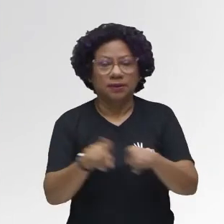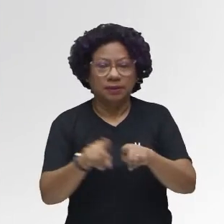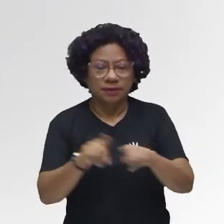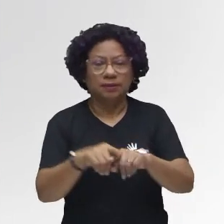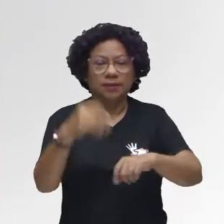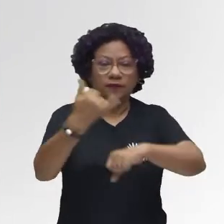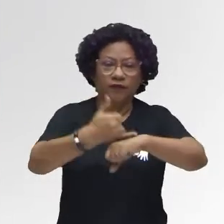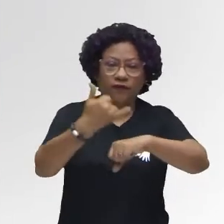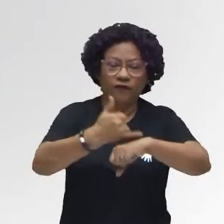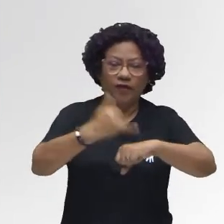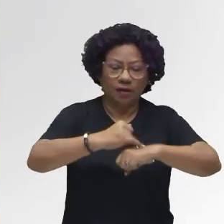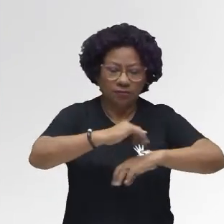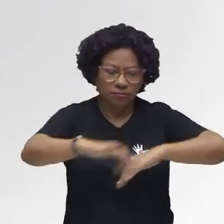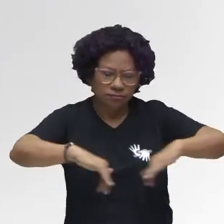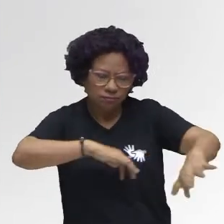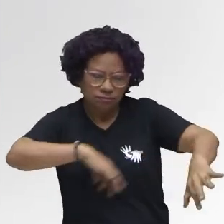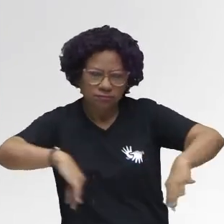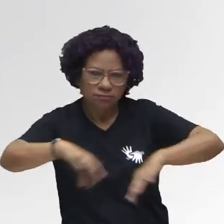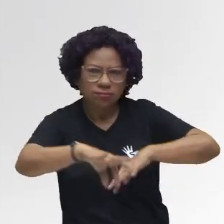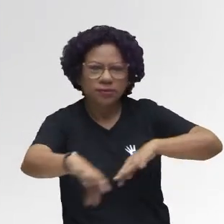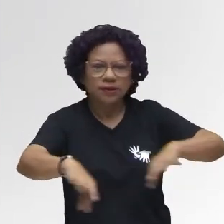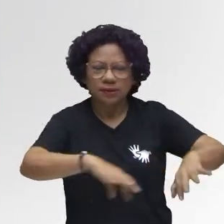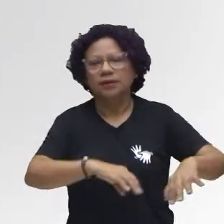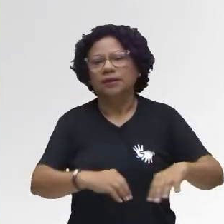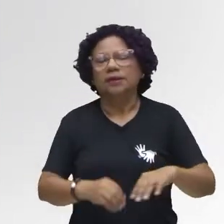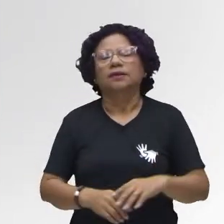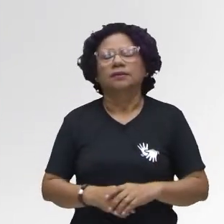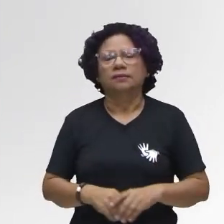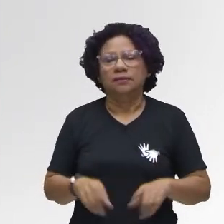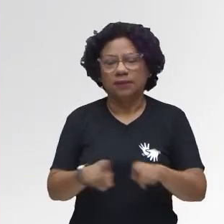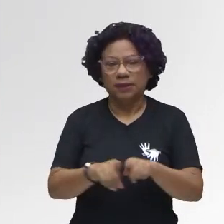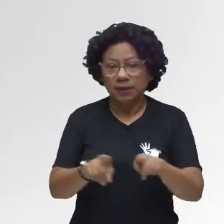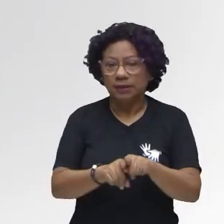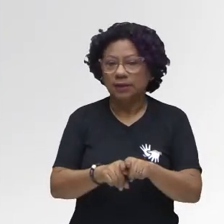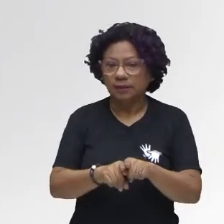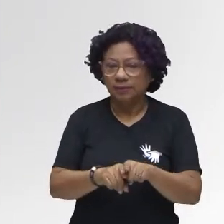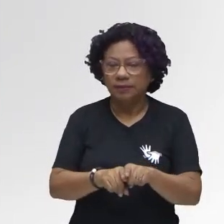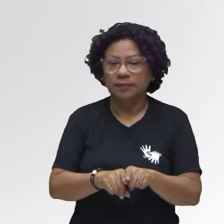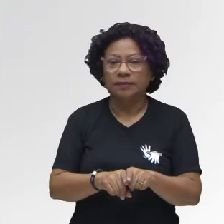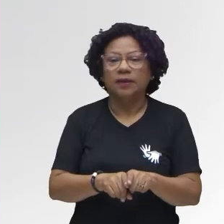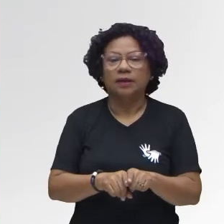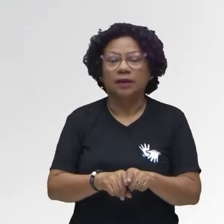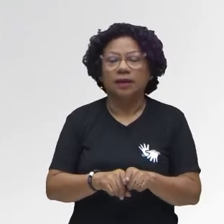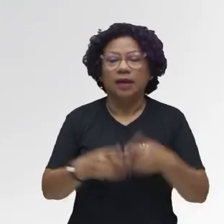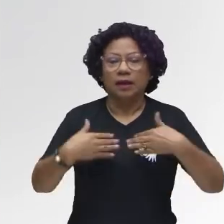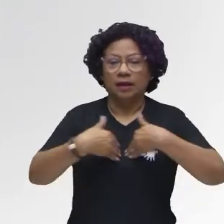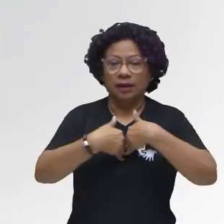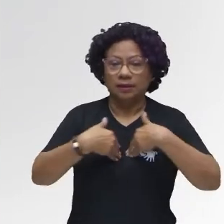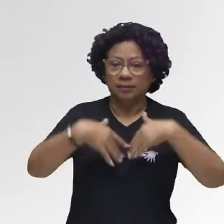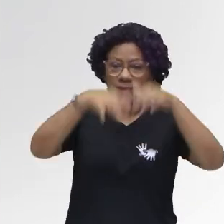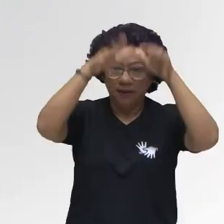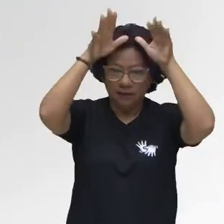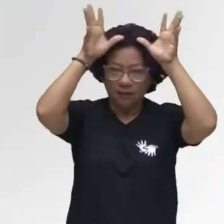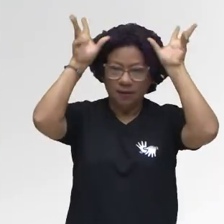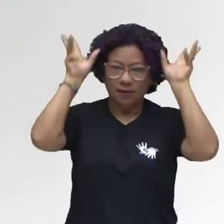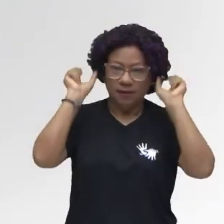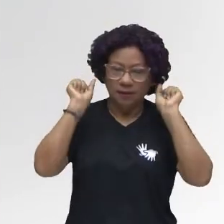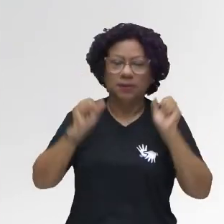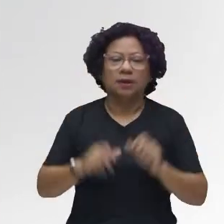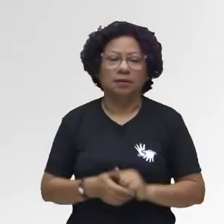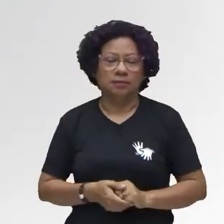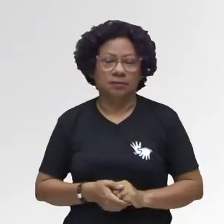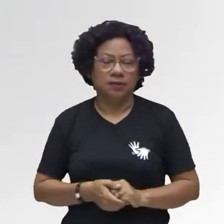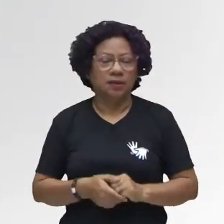nosso subsolo, e também o extrativismo animal. Afinal, tem alguns materiais que a gente constrói a